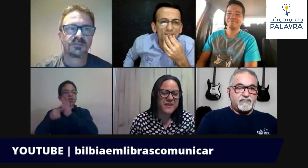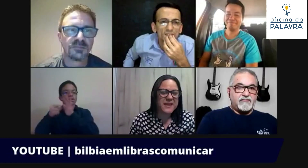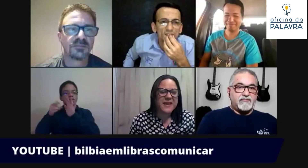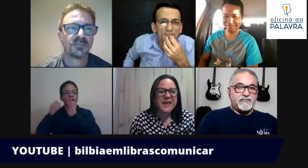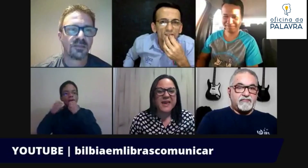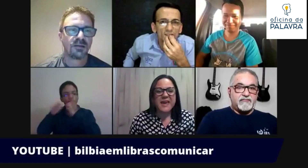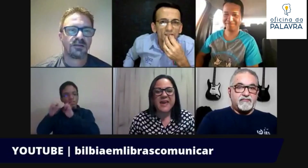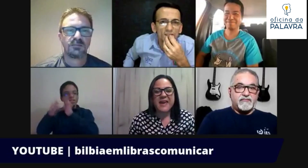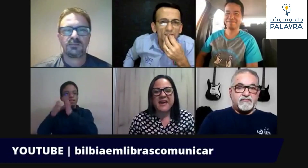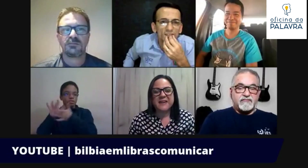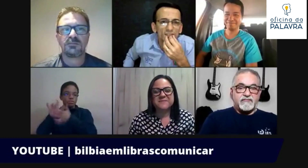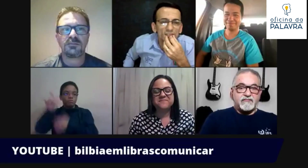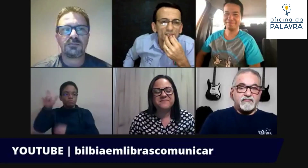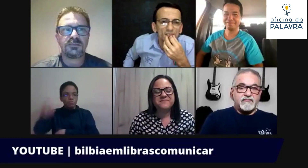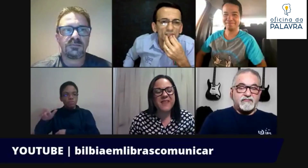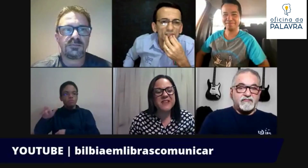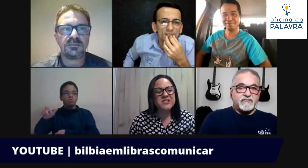pessoa.